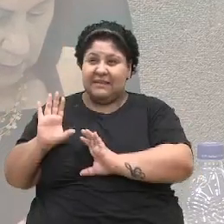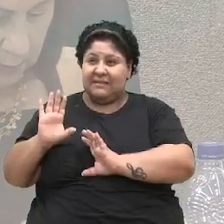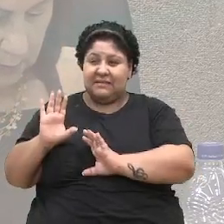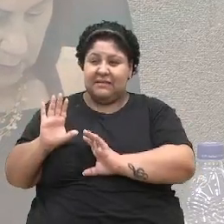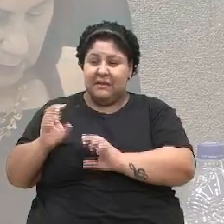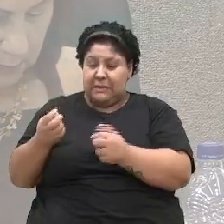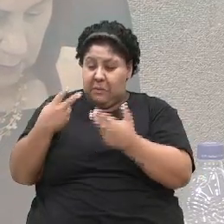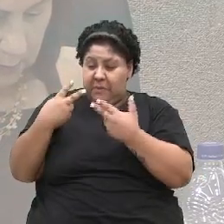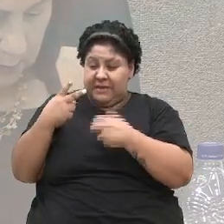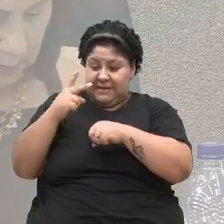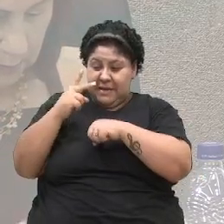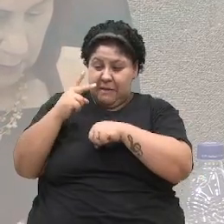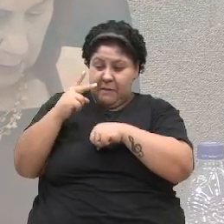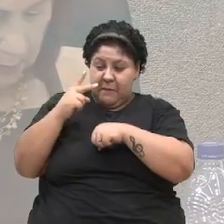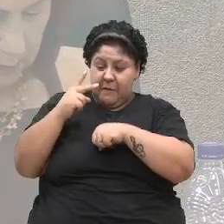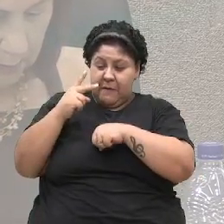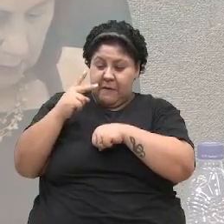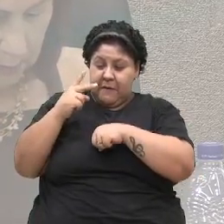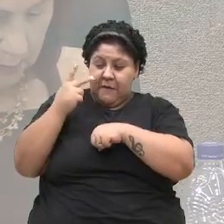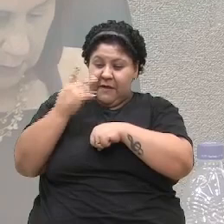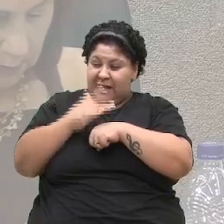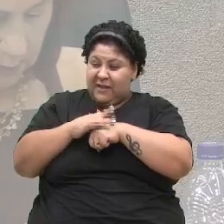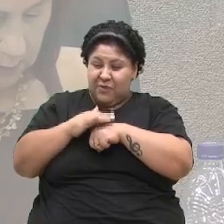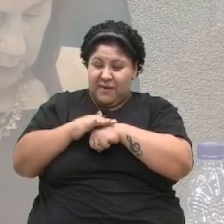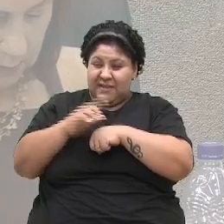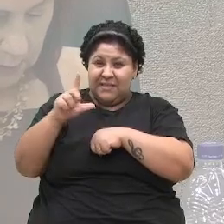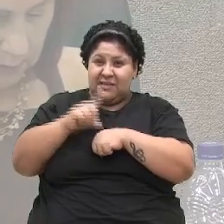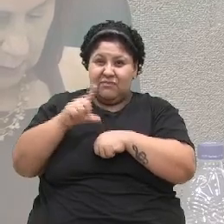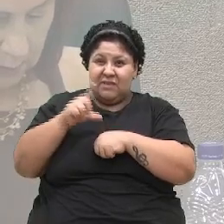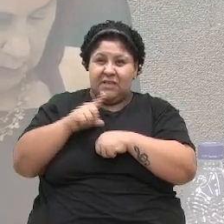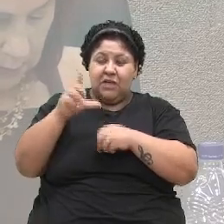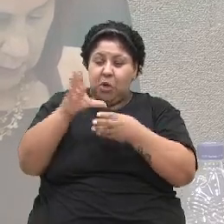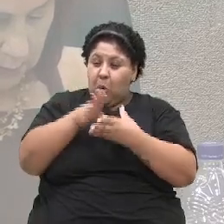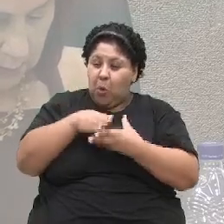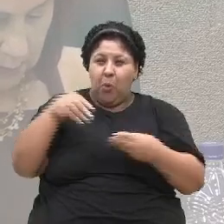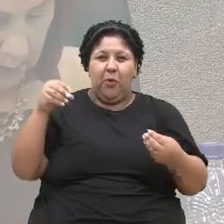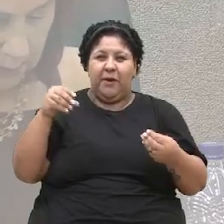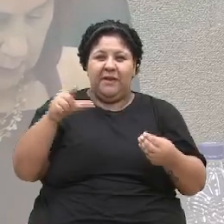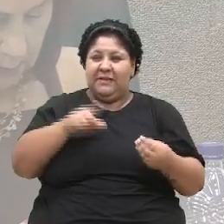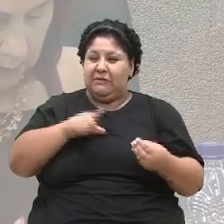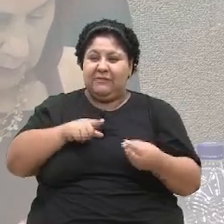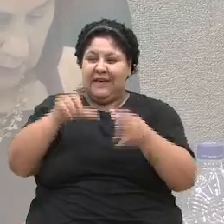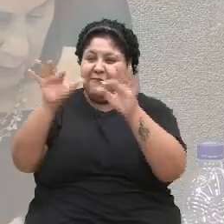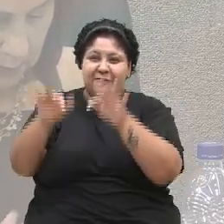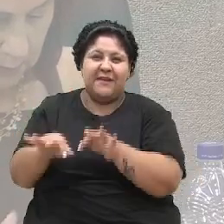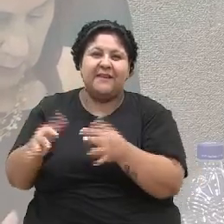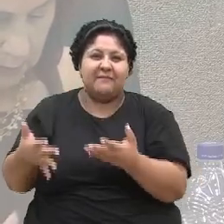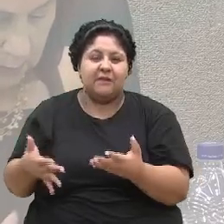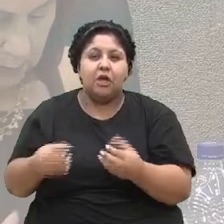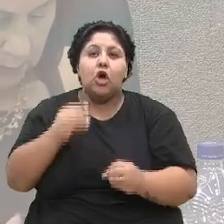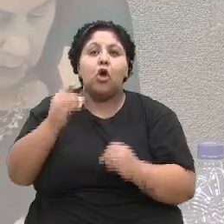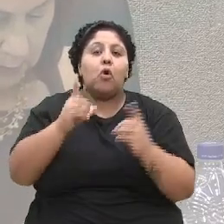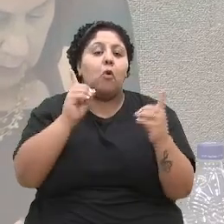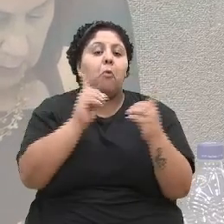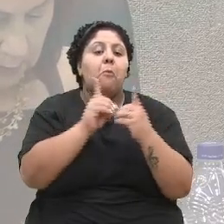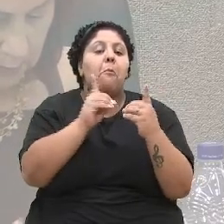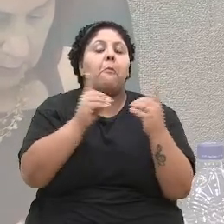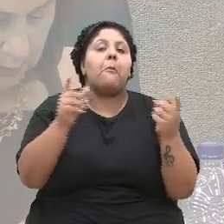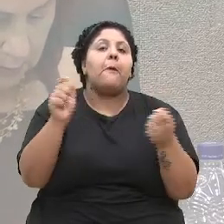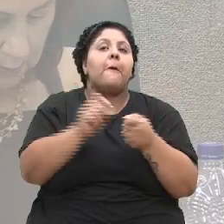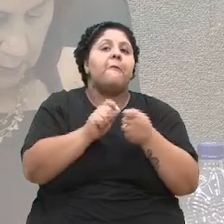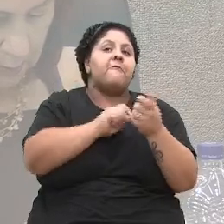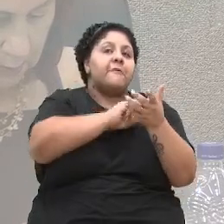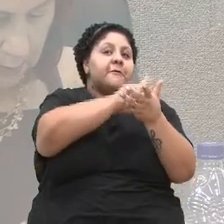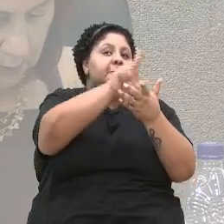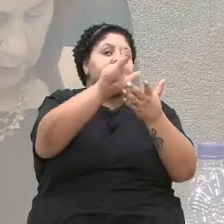doença. E é uma doença séria, ela não tem cura. E como é que ela é diagnosticada? É feito vários